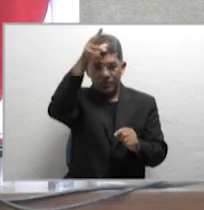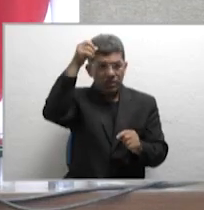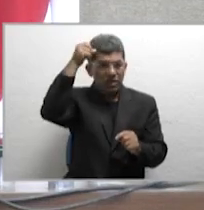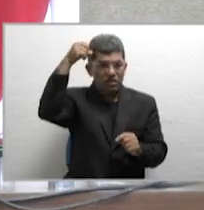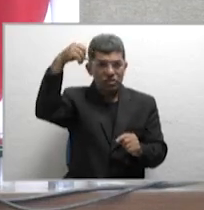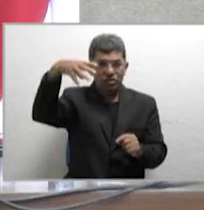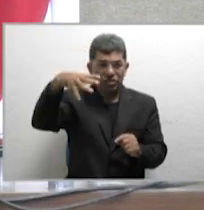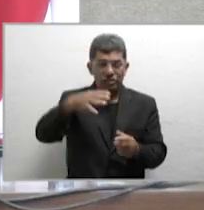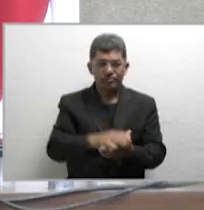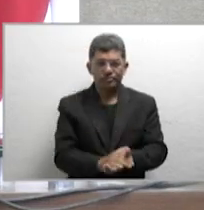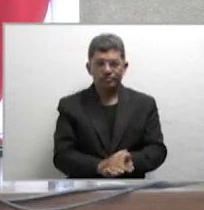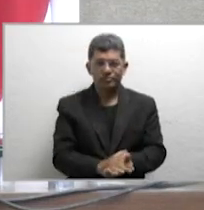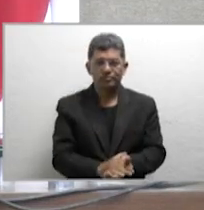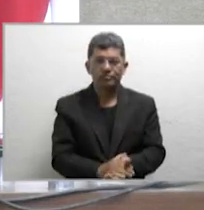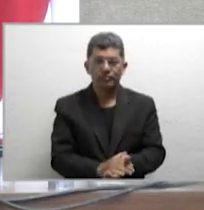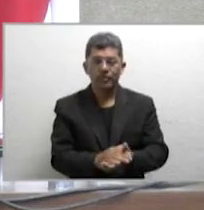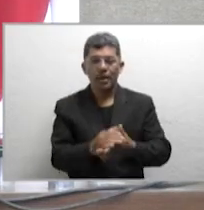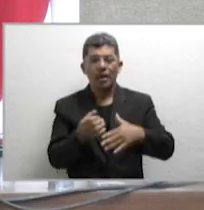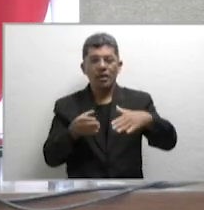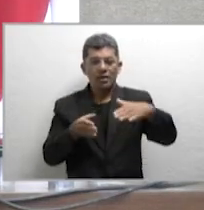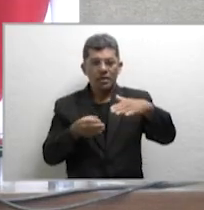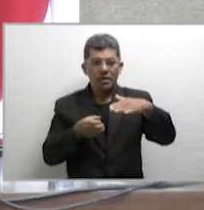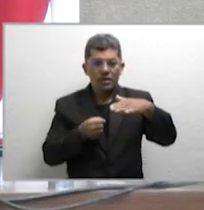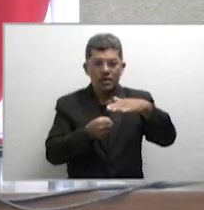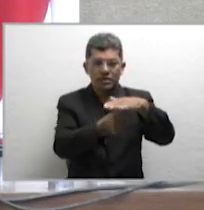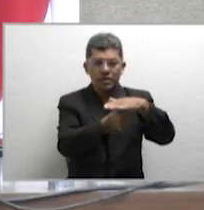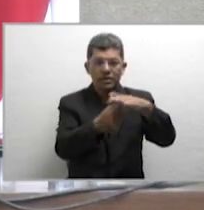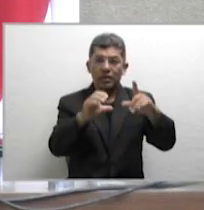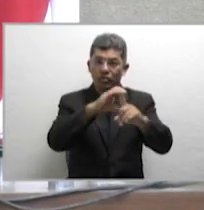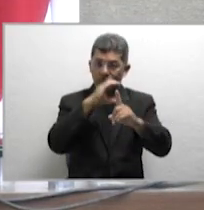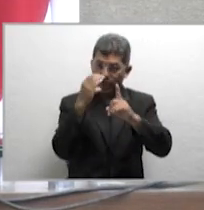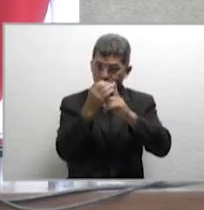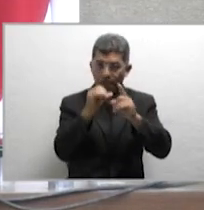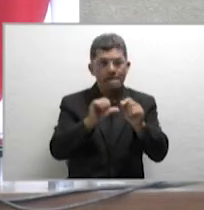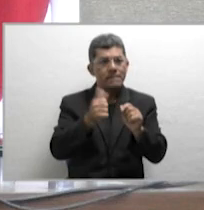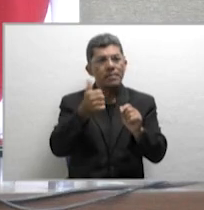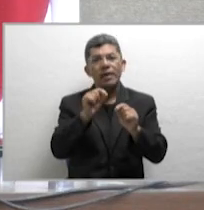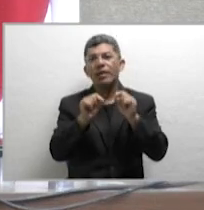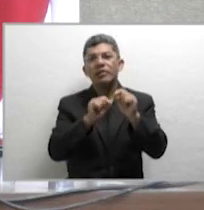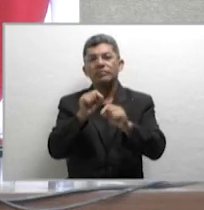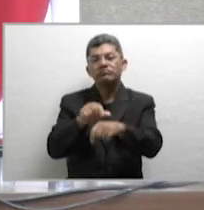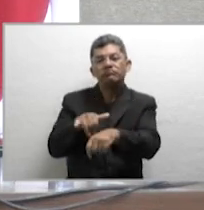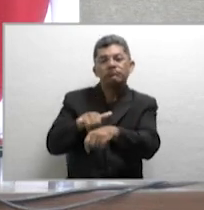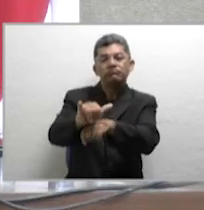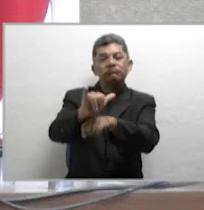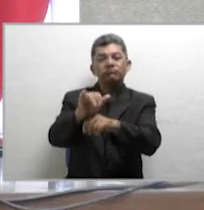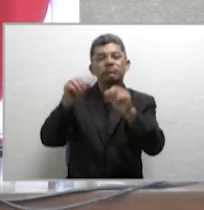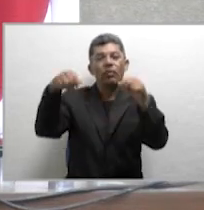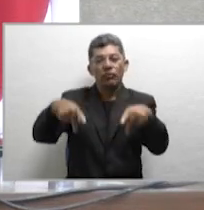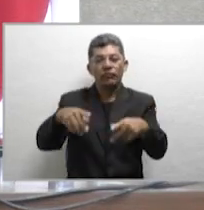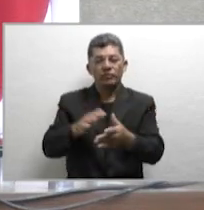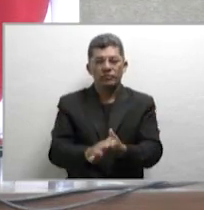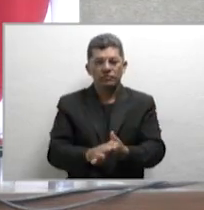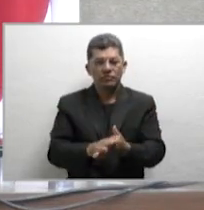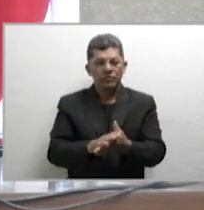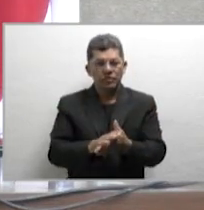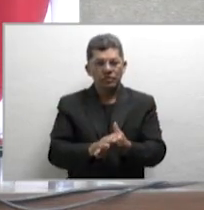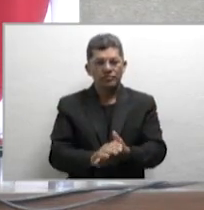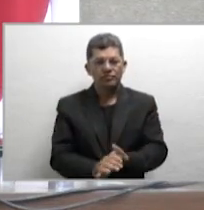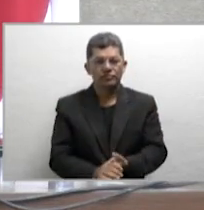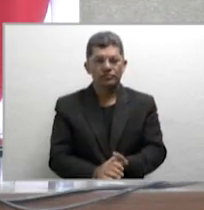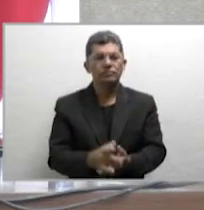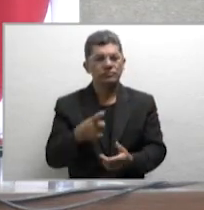entra dentro das comunidades, primeiro procurando enganar a população. Eu estive